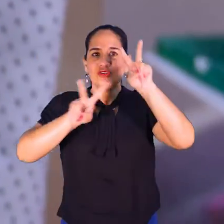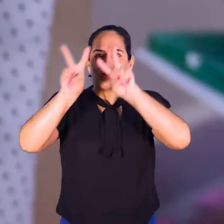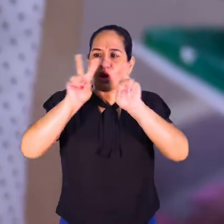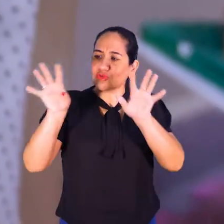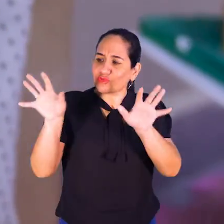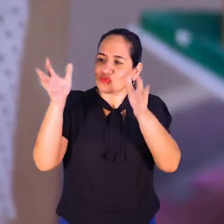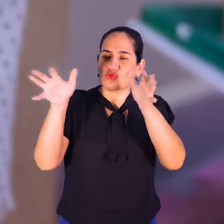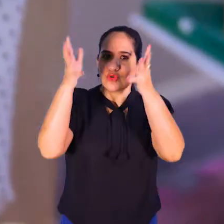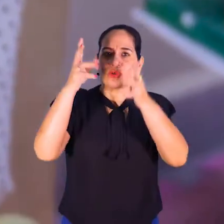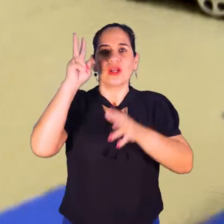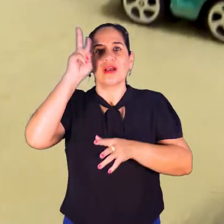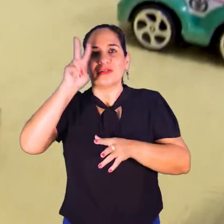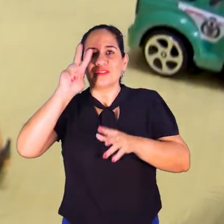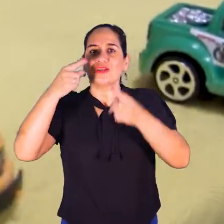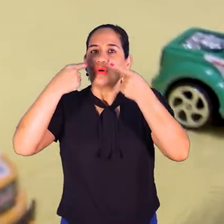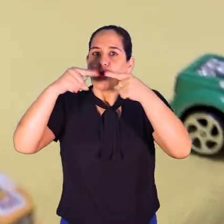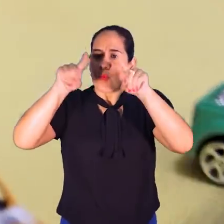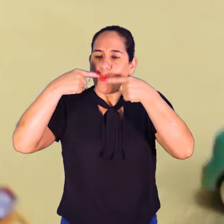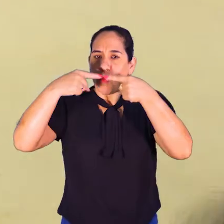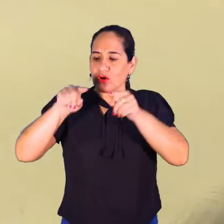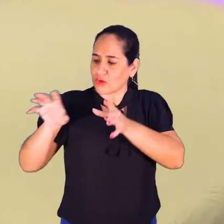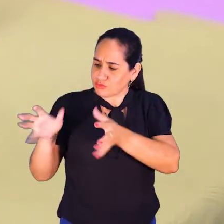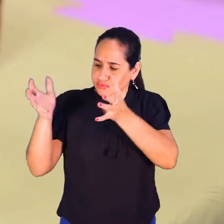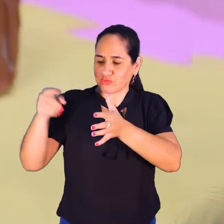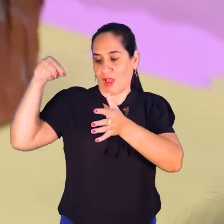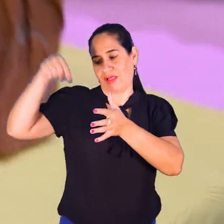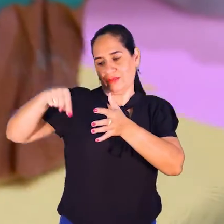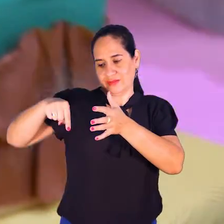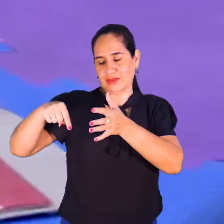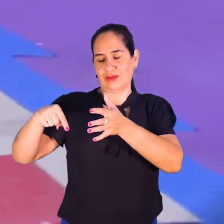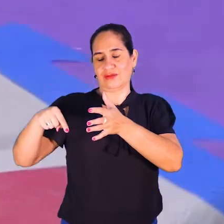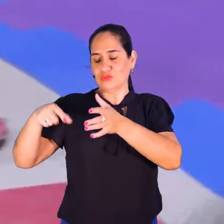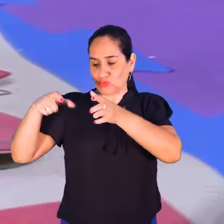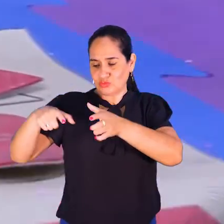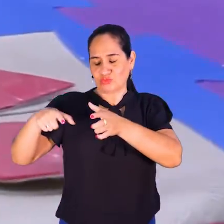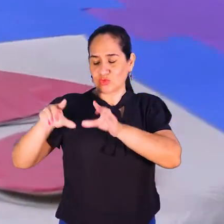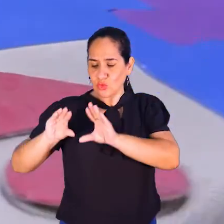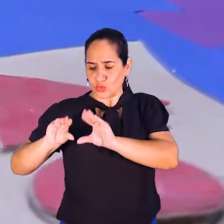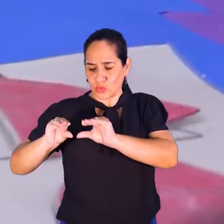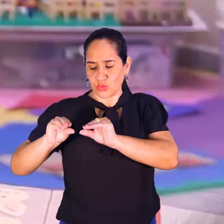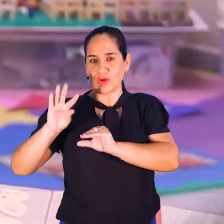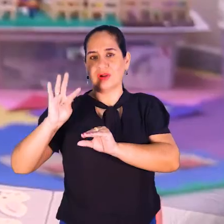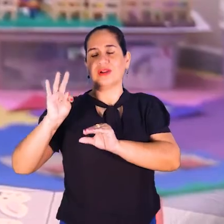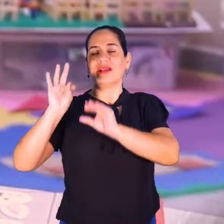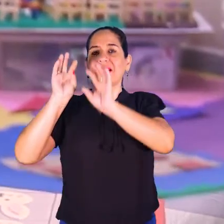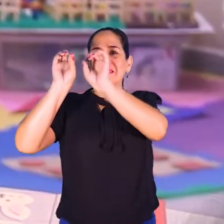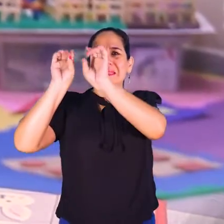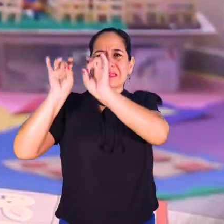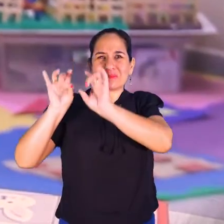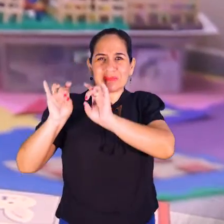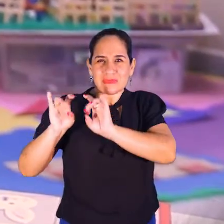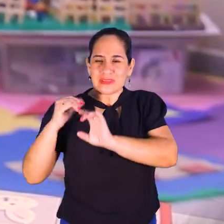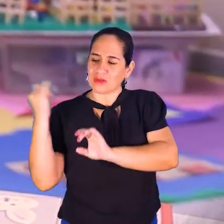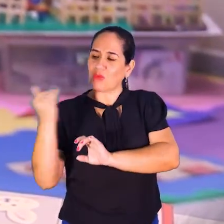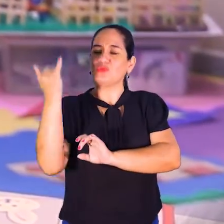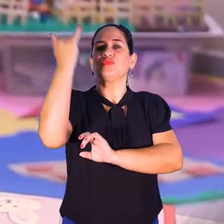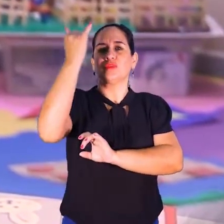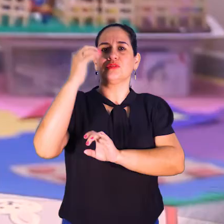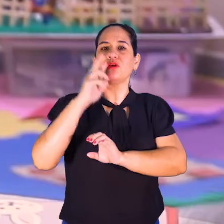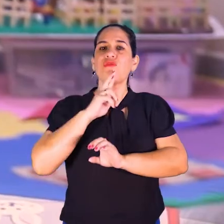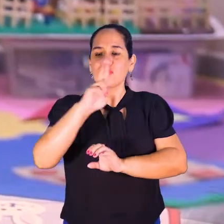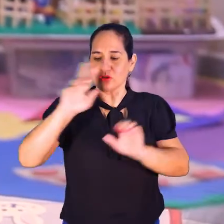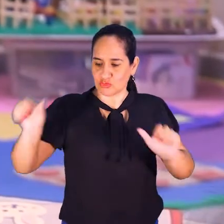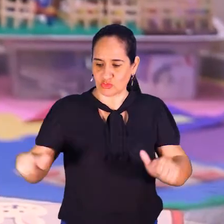sensorial, a estimulação visual, histórias, músicas. Então, esse canto nosso, né, do tapete, eu falo que é um canto assim que tem dado